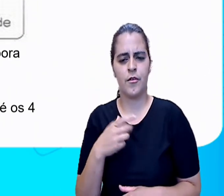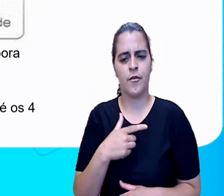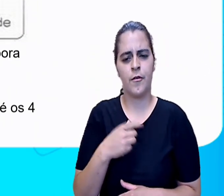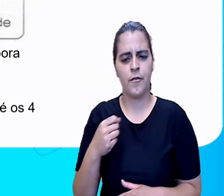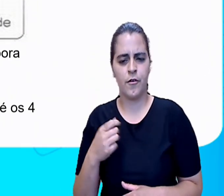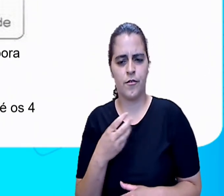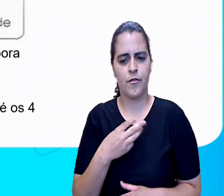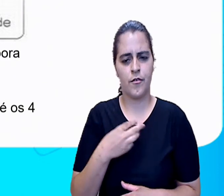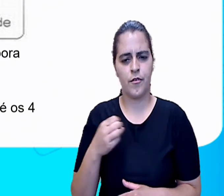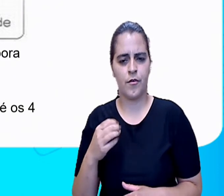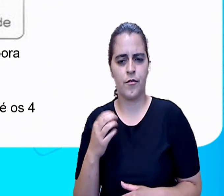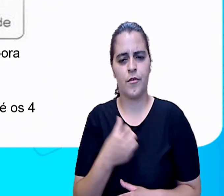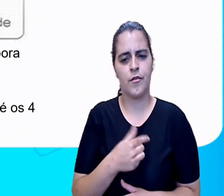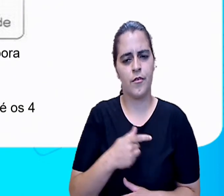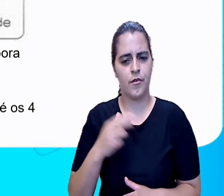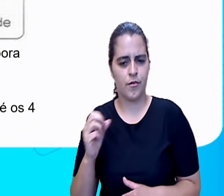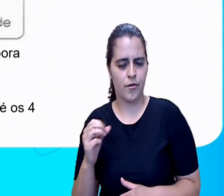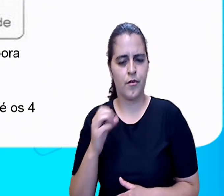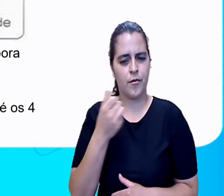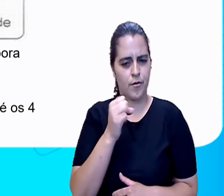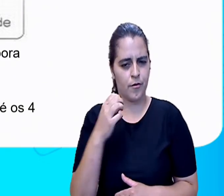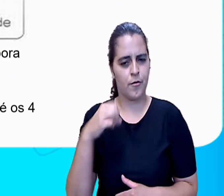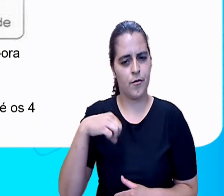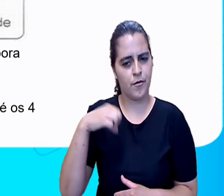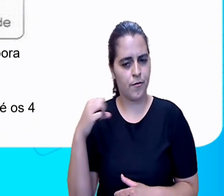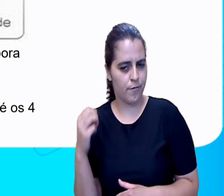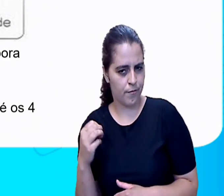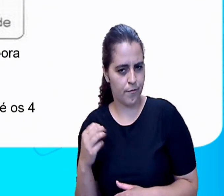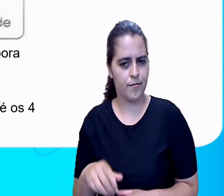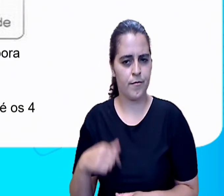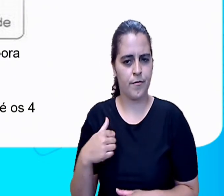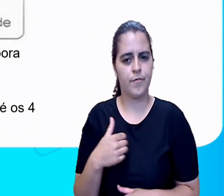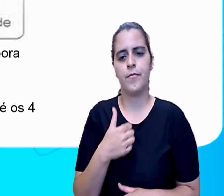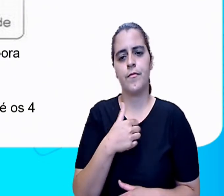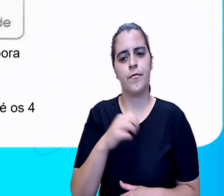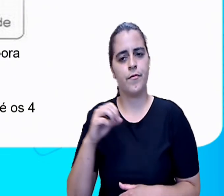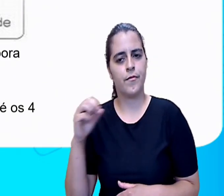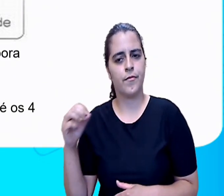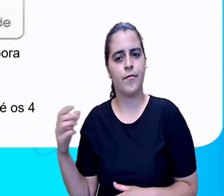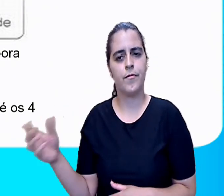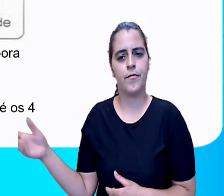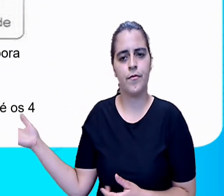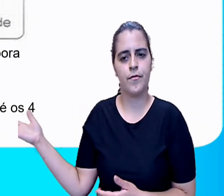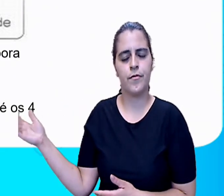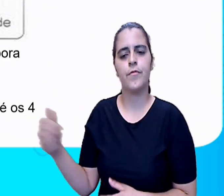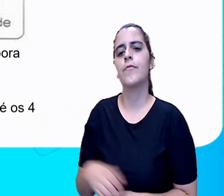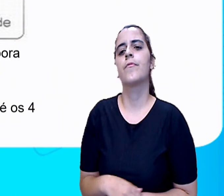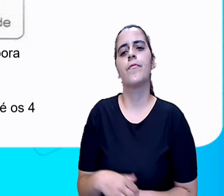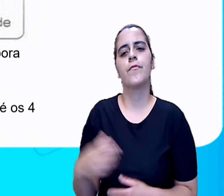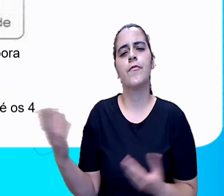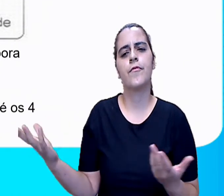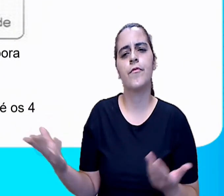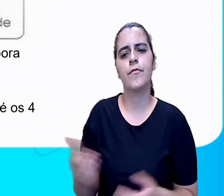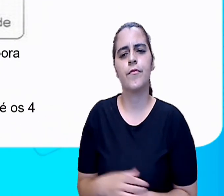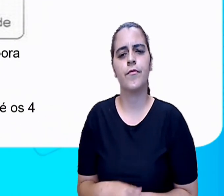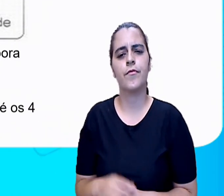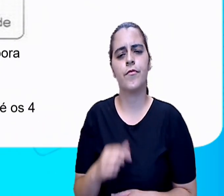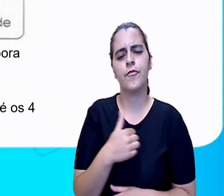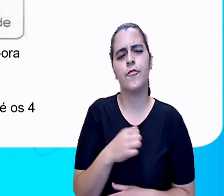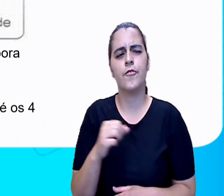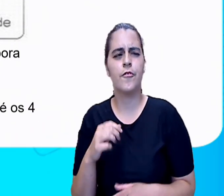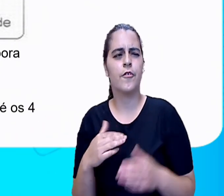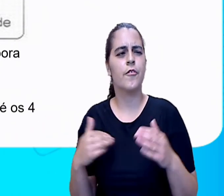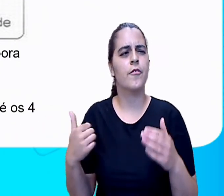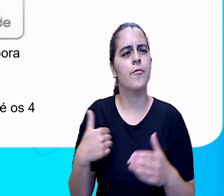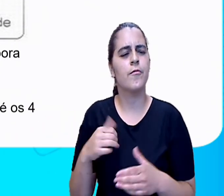40, 50, 60, 70, 80, 90, 100. Então, de 100 para 90, se a gente contar de